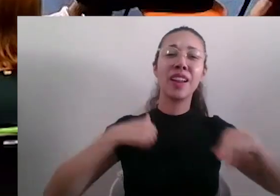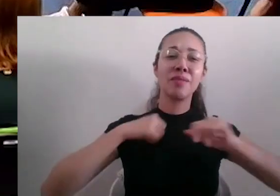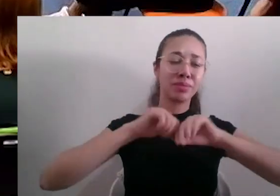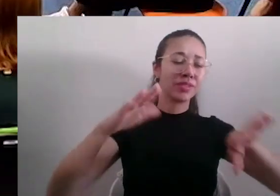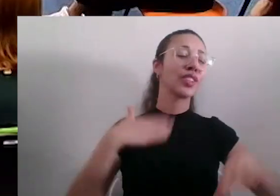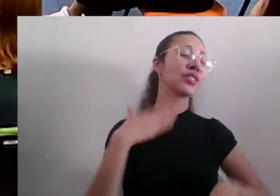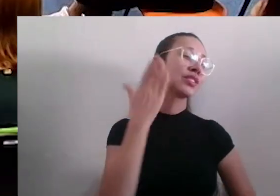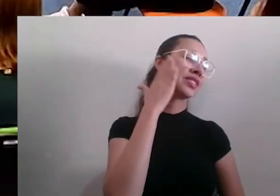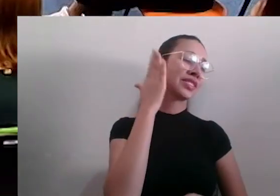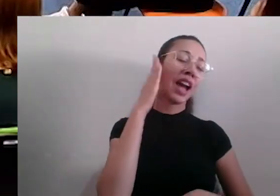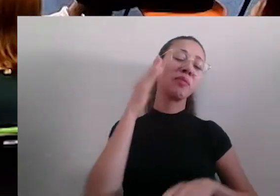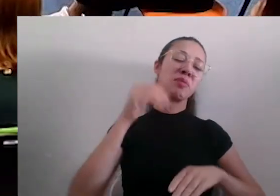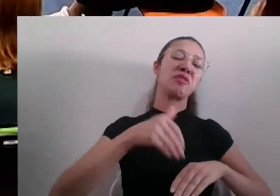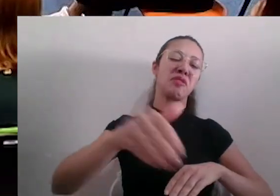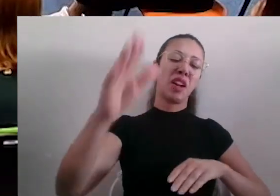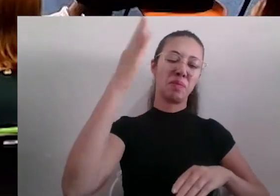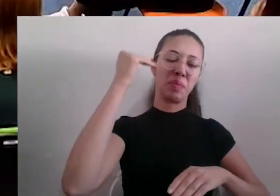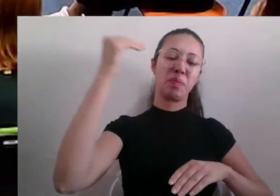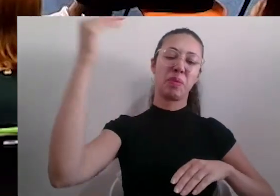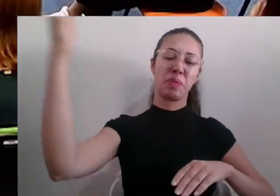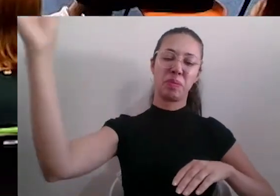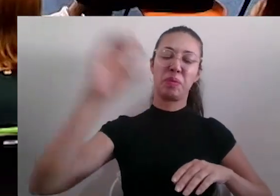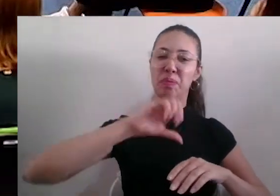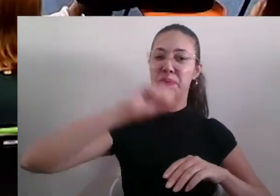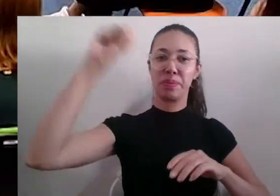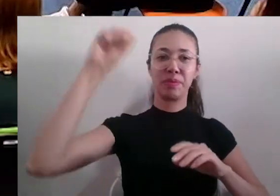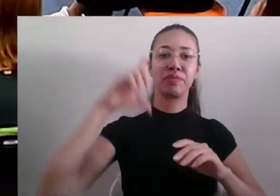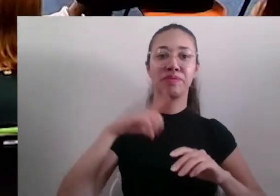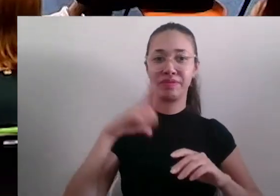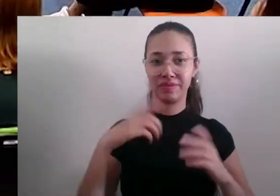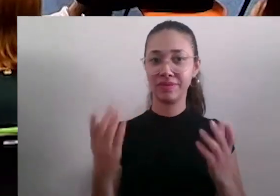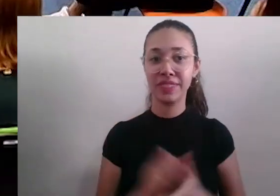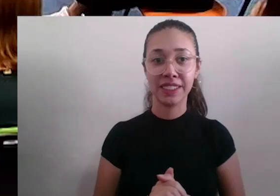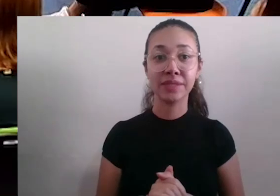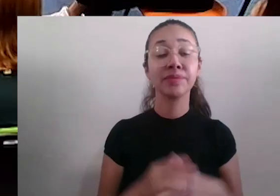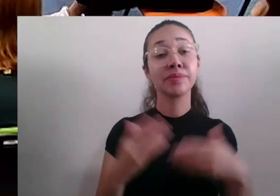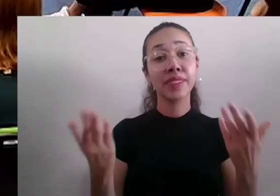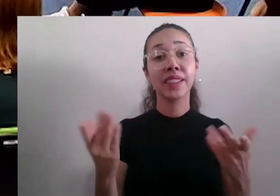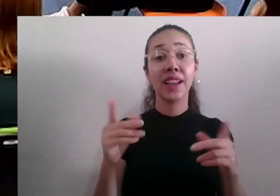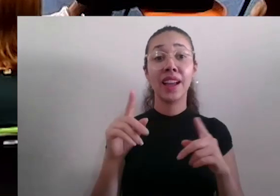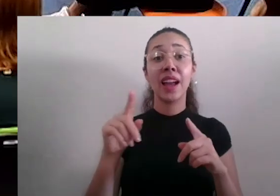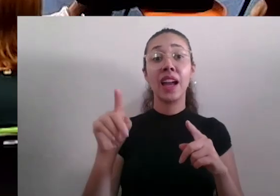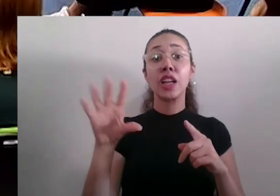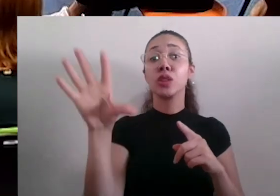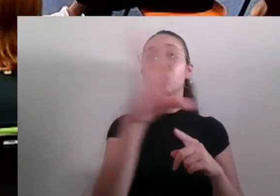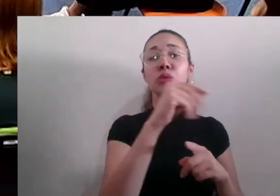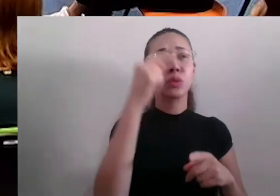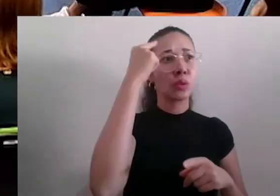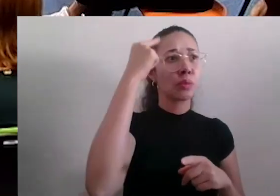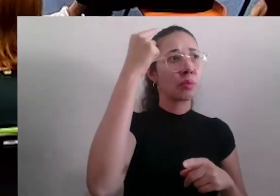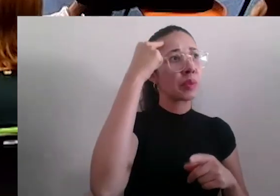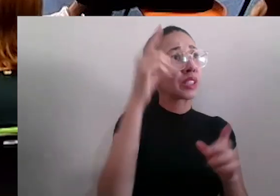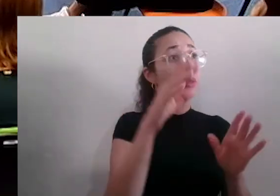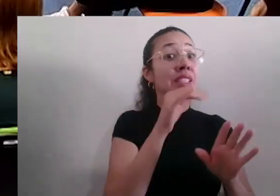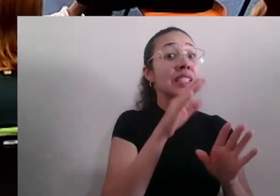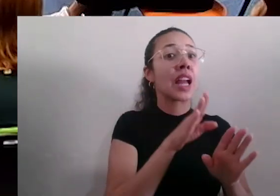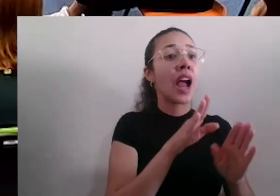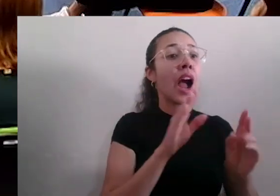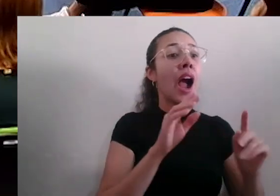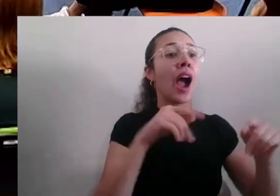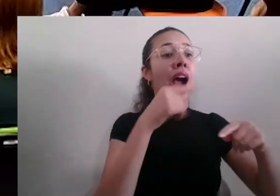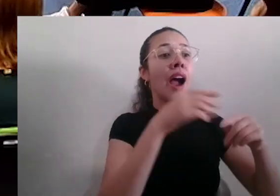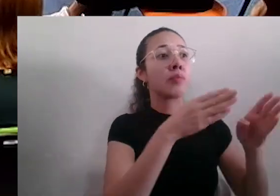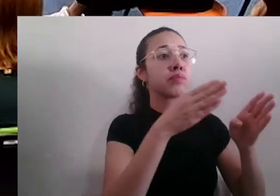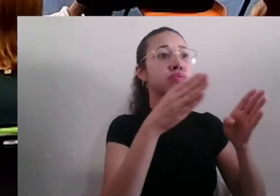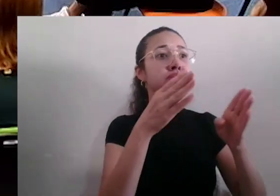jamais jamais passou pela minha cabeça nem ninguém da equipe que fosse ecoar no judiciário mas nunca realmente Foi uma foi